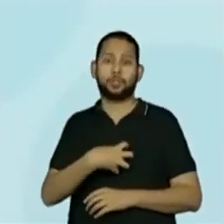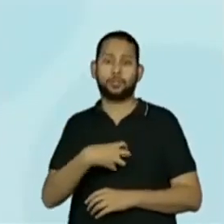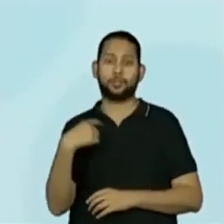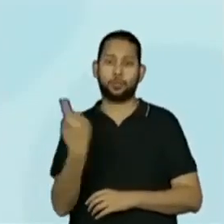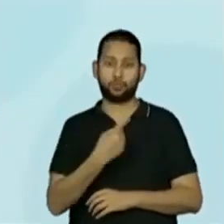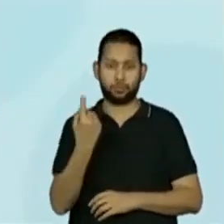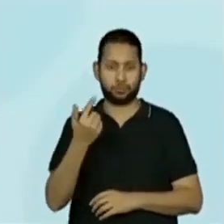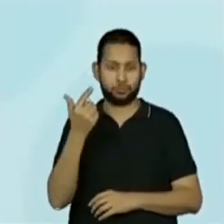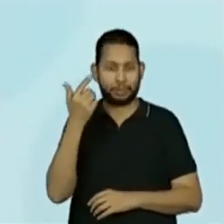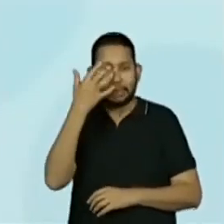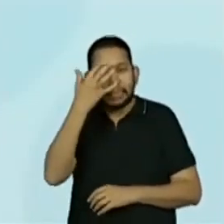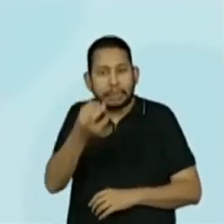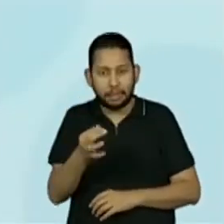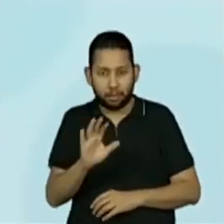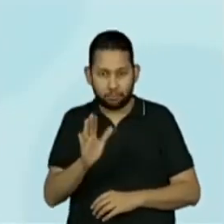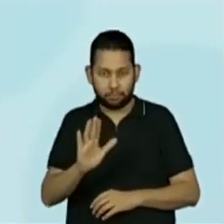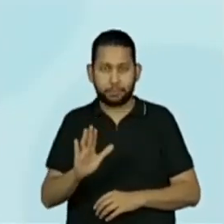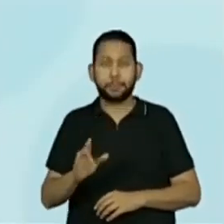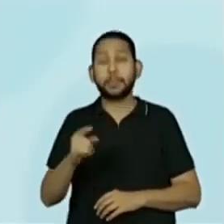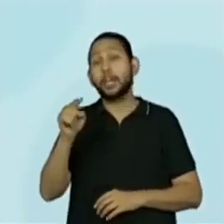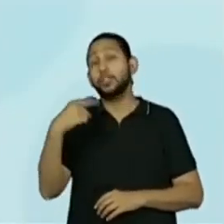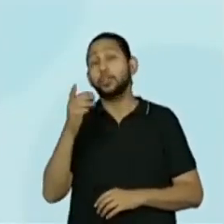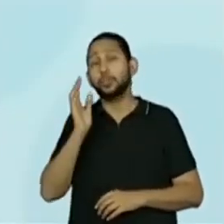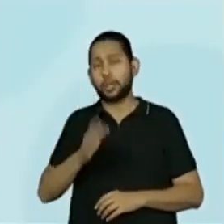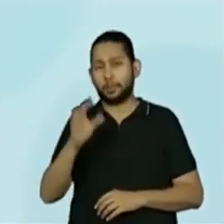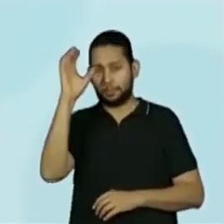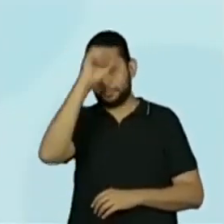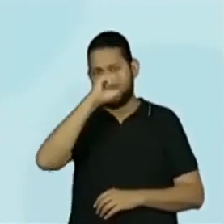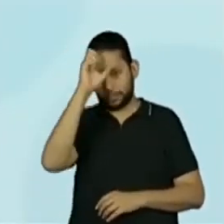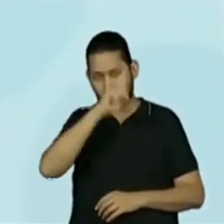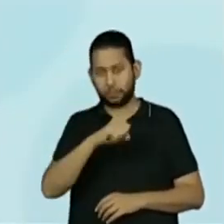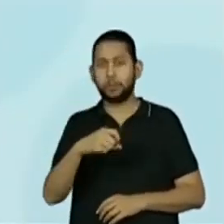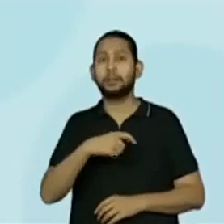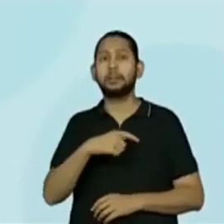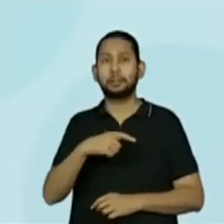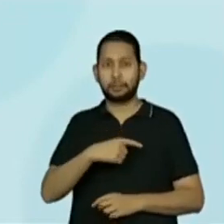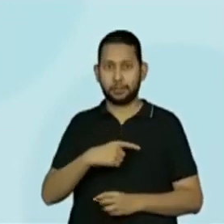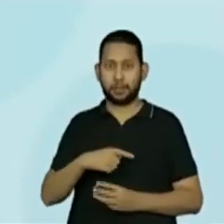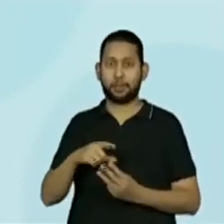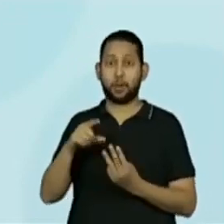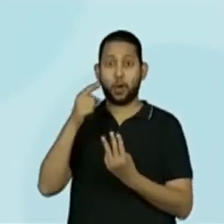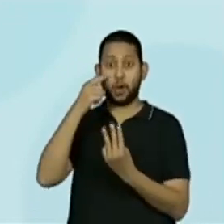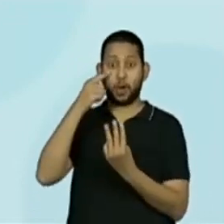nós compreendermos aí, nós vimos já que a unidade,